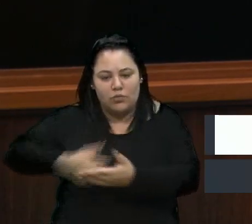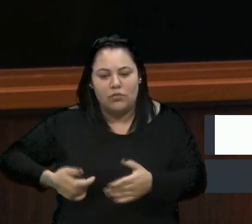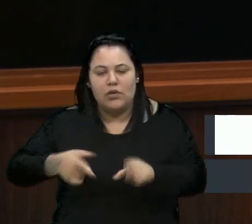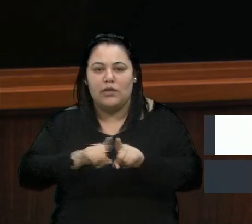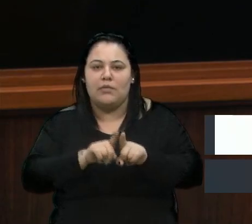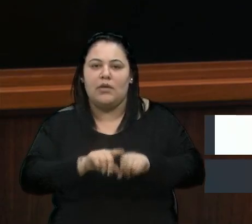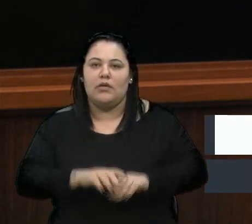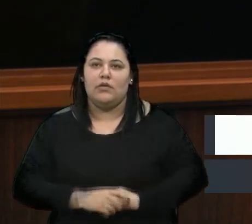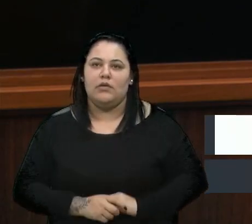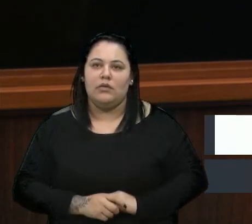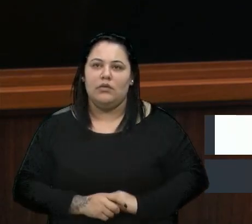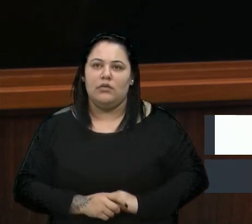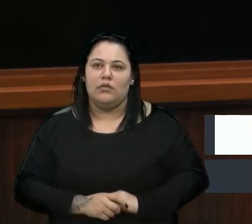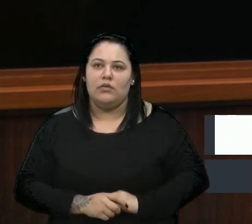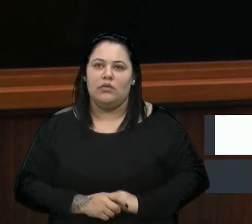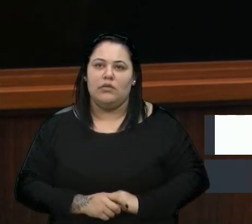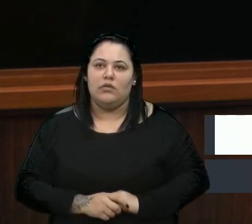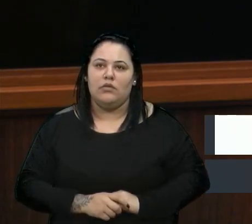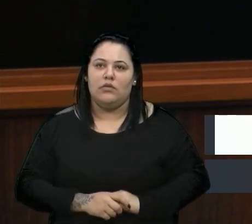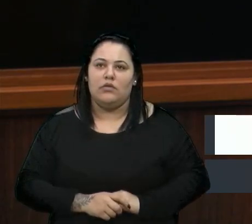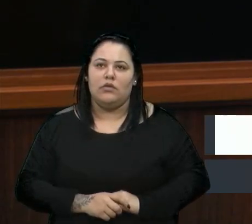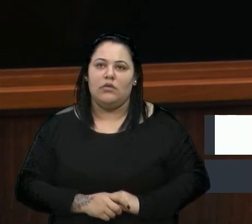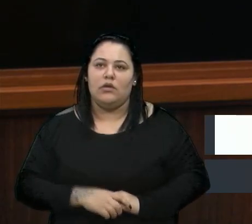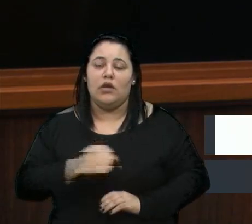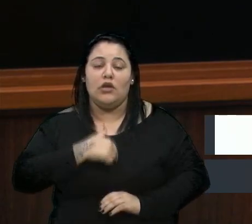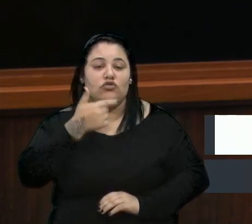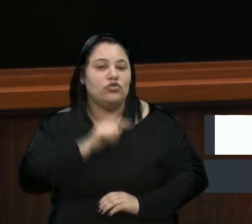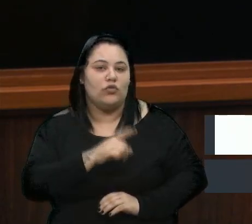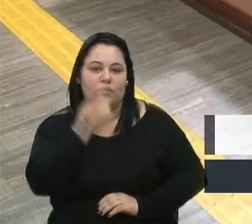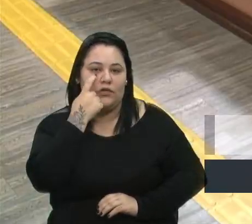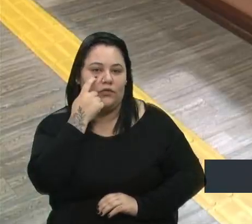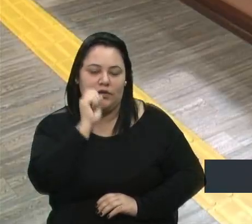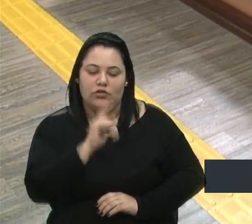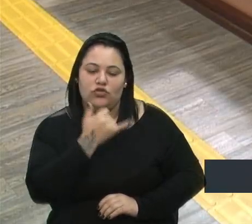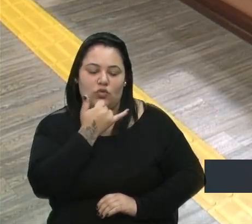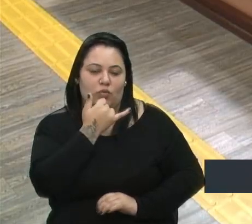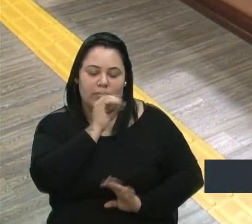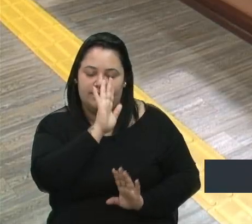Eu, de novo, não vi quem tinha me pedido a parte, desculpa. Obrigado.